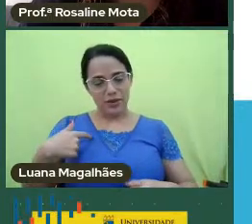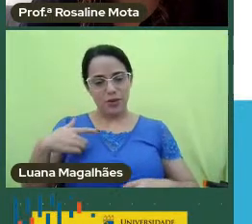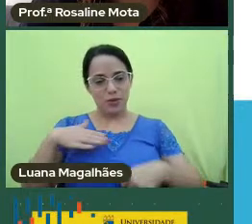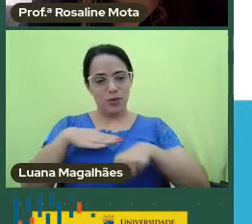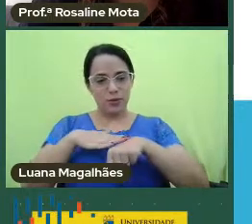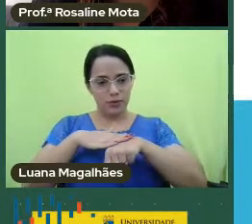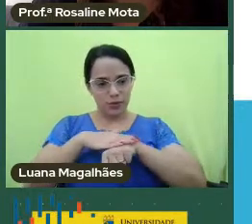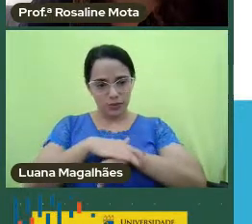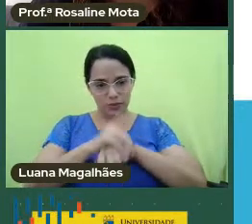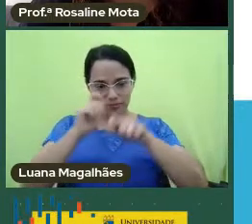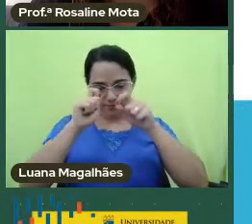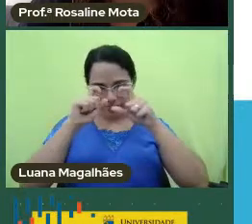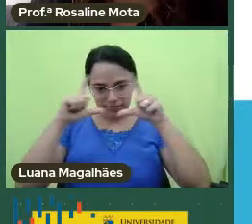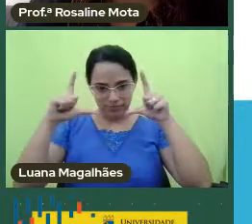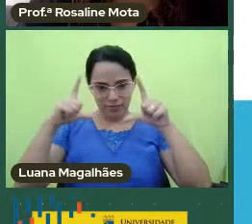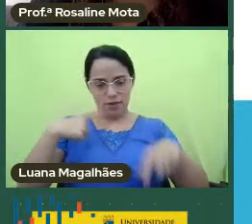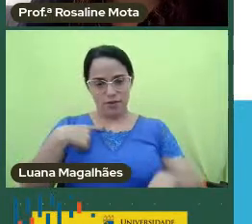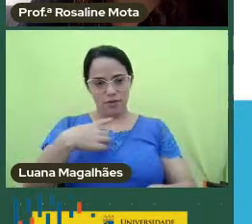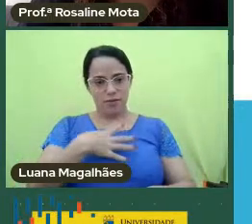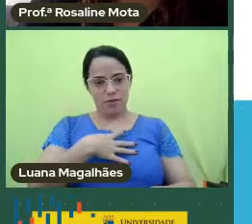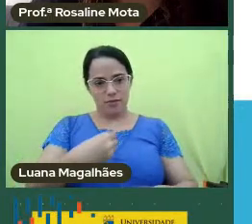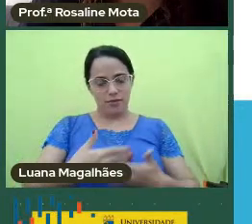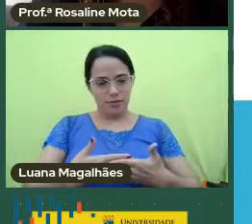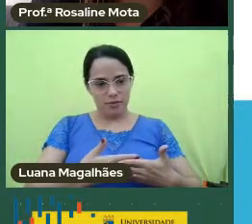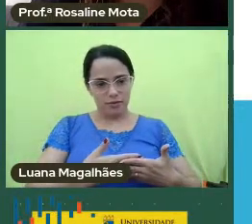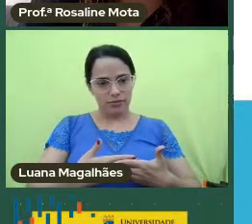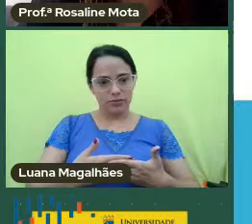com o filho doente. Eu tenho um bebê de